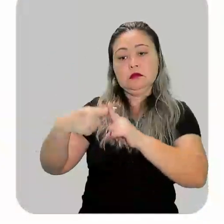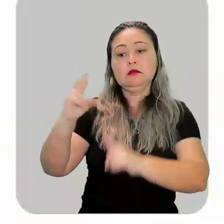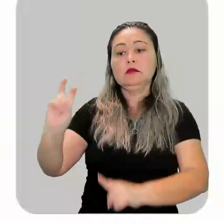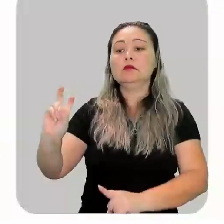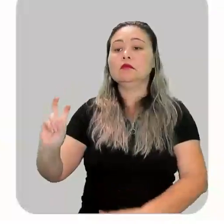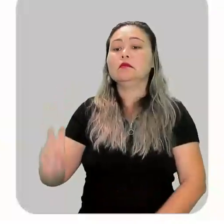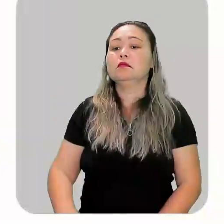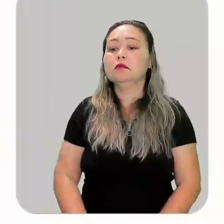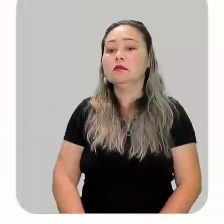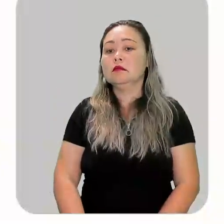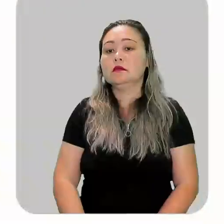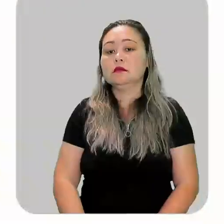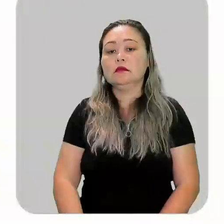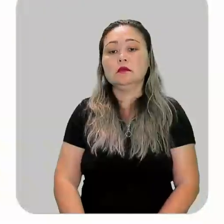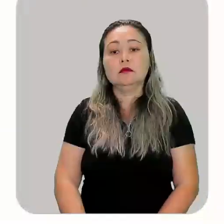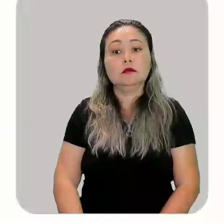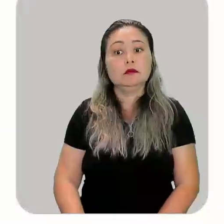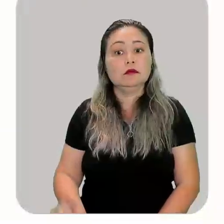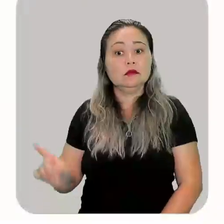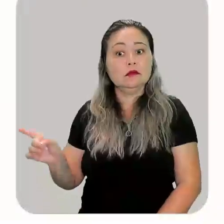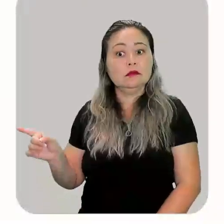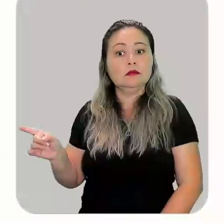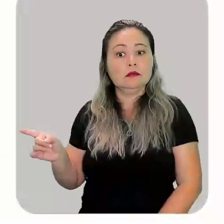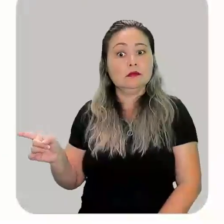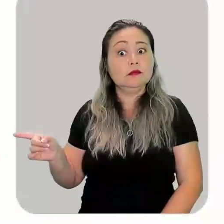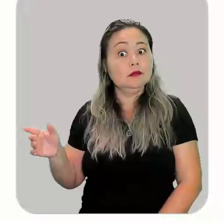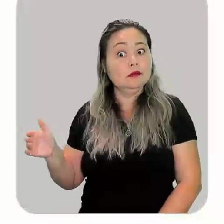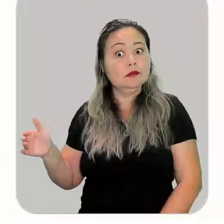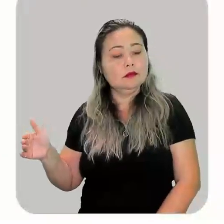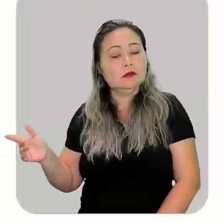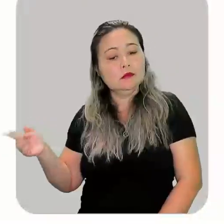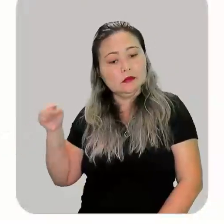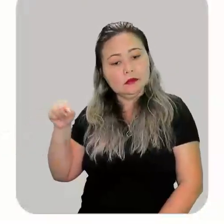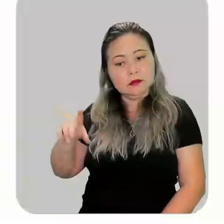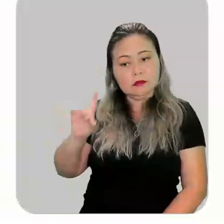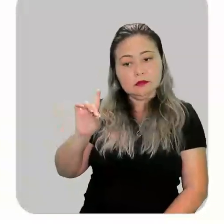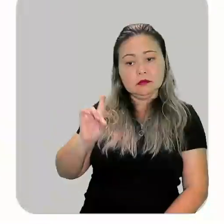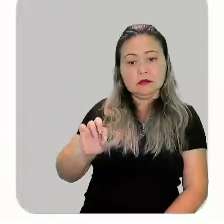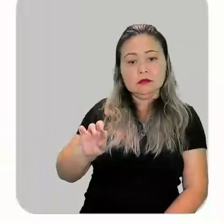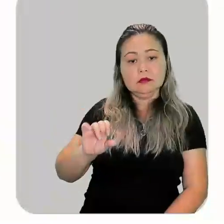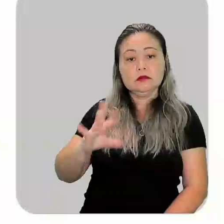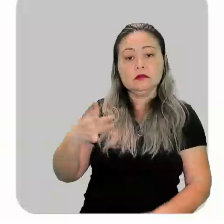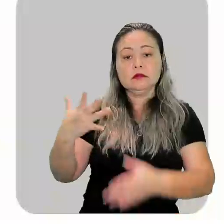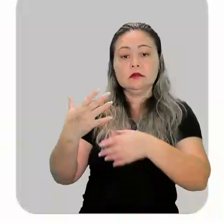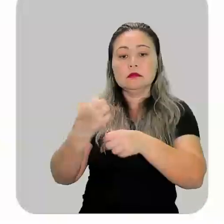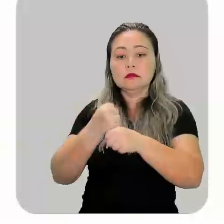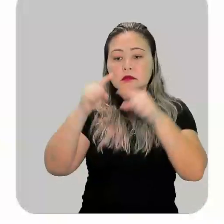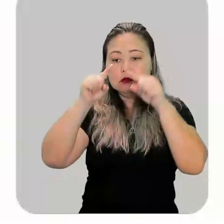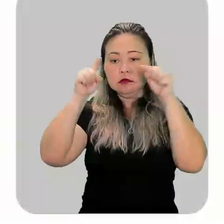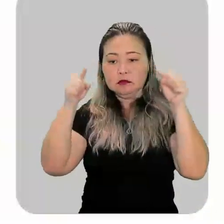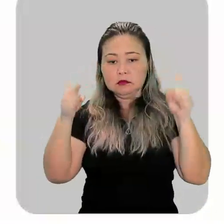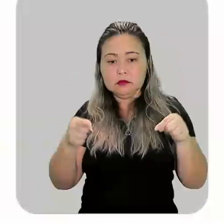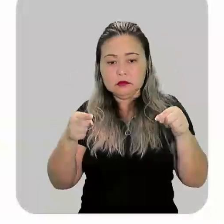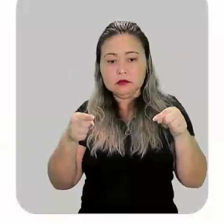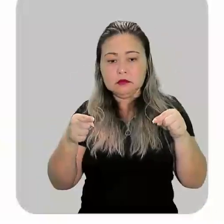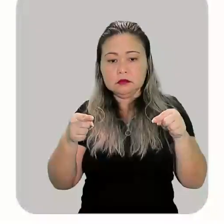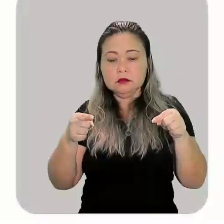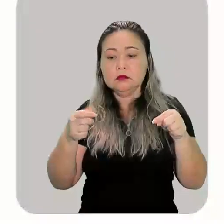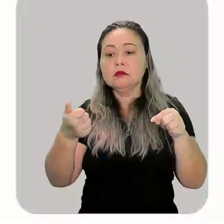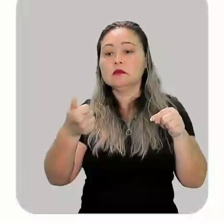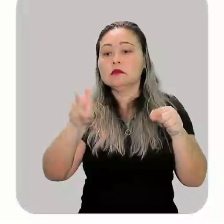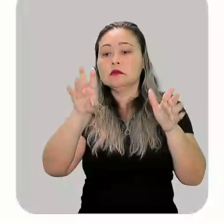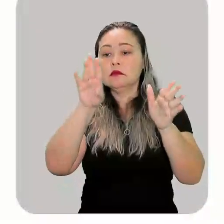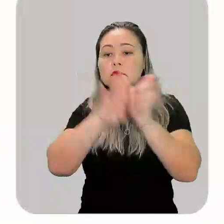5. Mais 5. Não fui longe ainda não, né? Voltamos aqui no determinante, vamos lá. Primeiro parênteses vai ficar como? 15